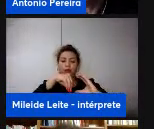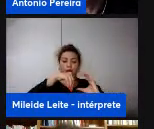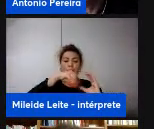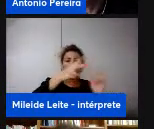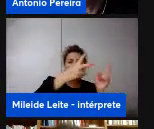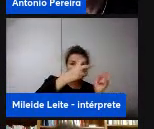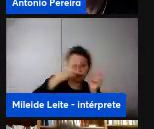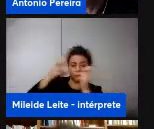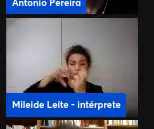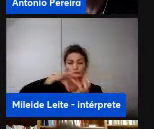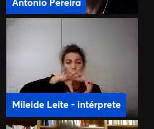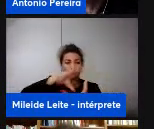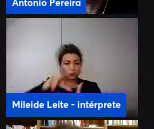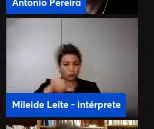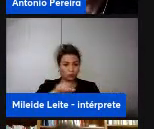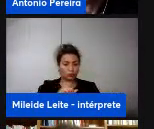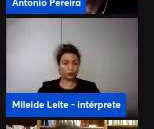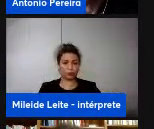mundo.